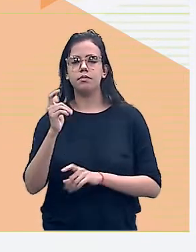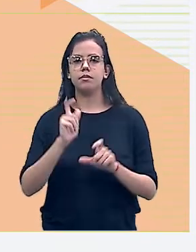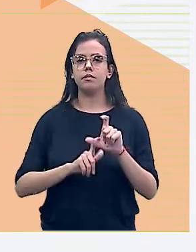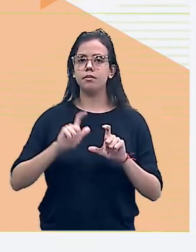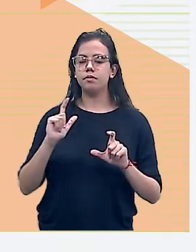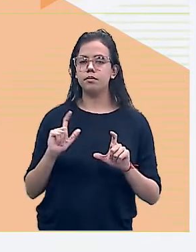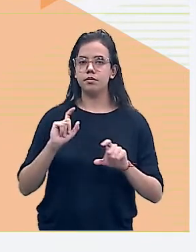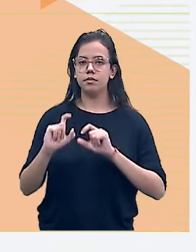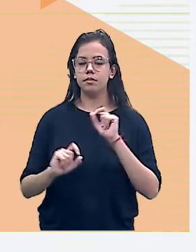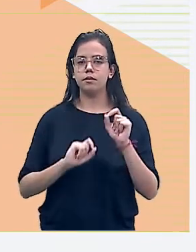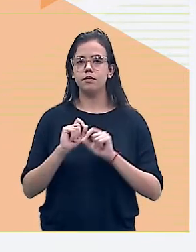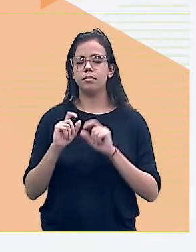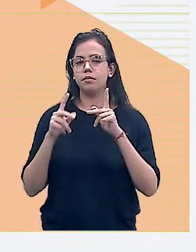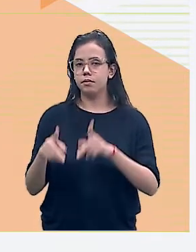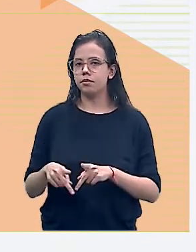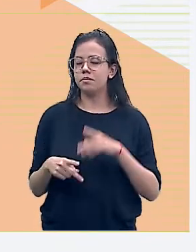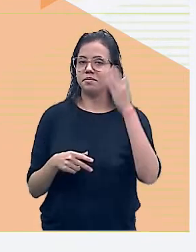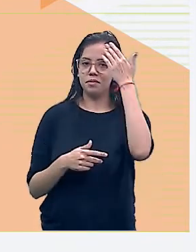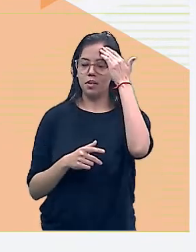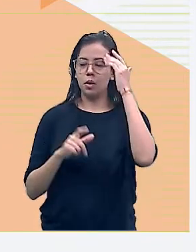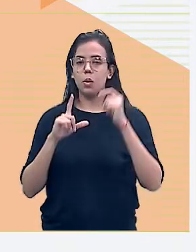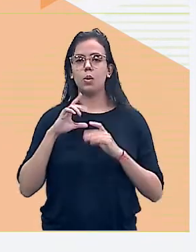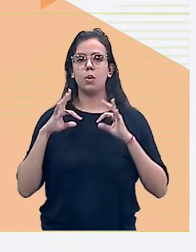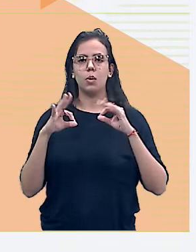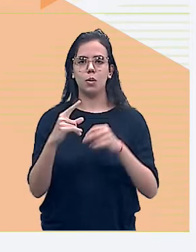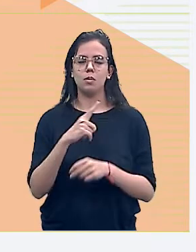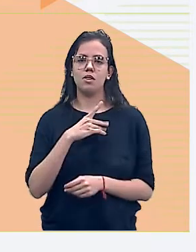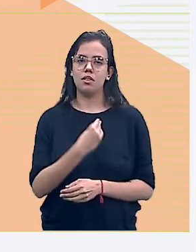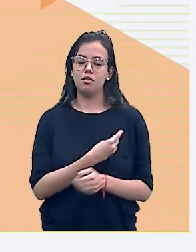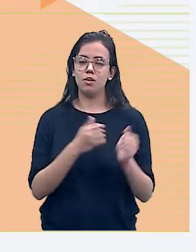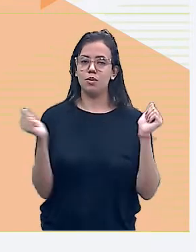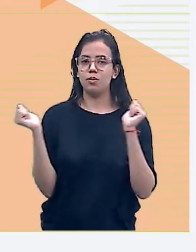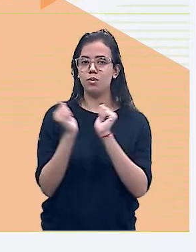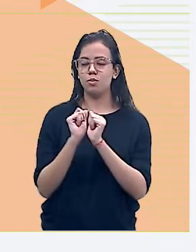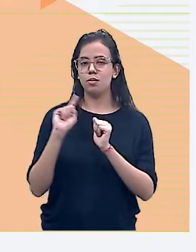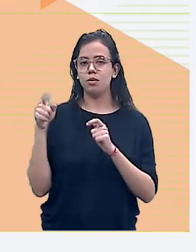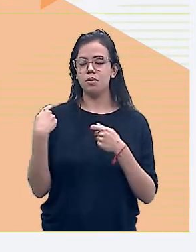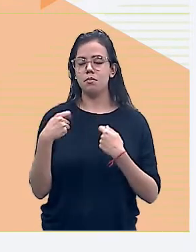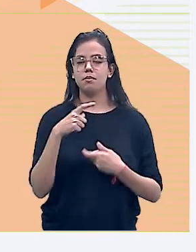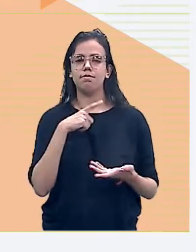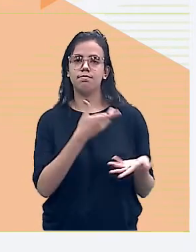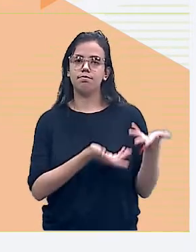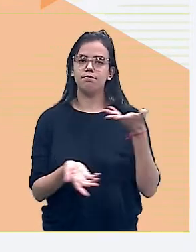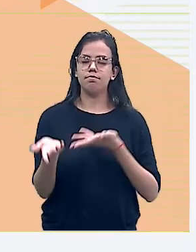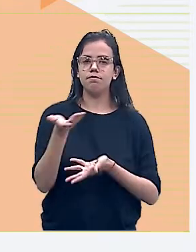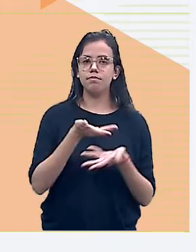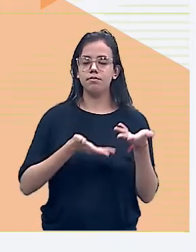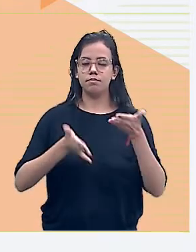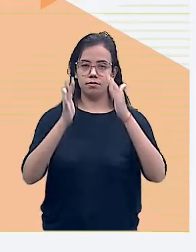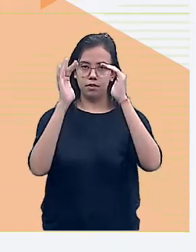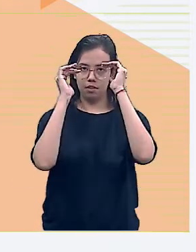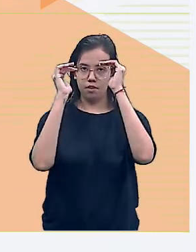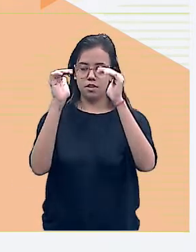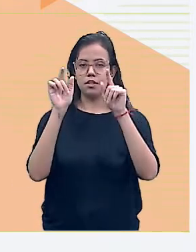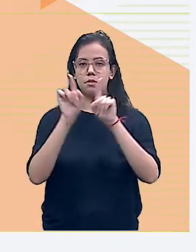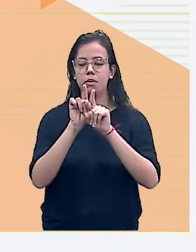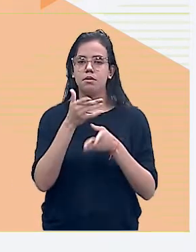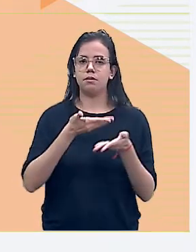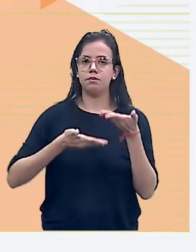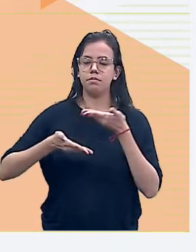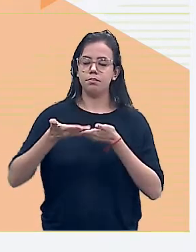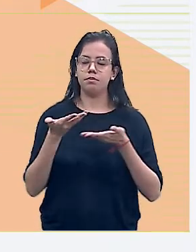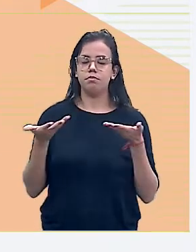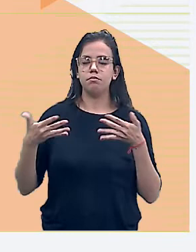a galera ainda não entendeu que tá todo mundo no mesmo barco a gente tem que se tratar com coletividade com respeito com